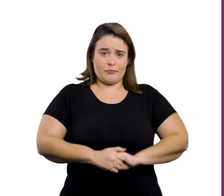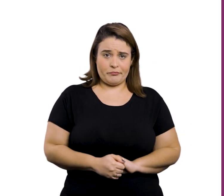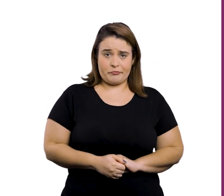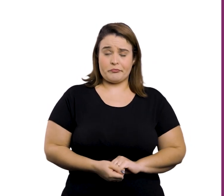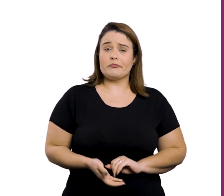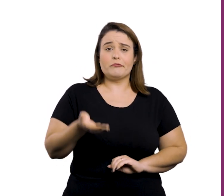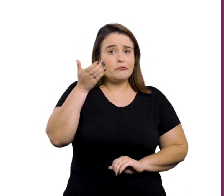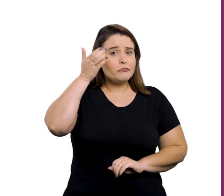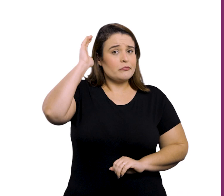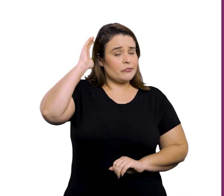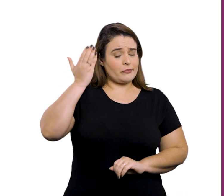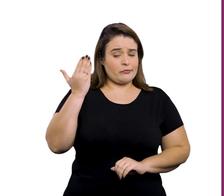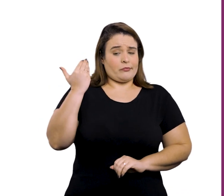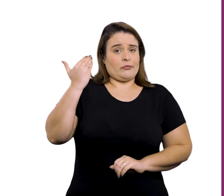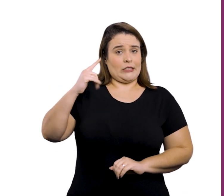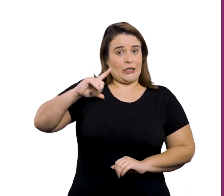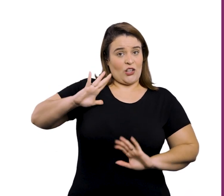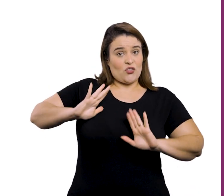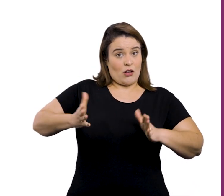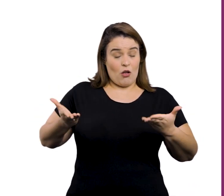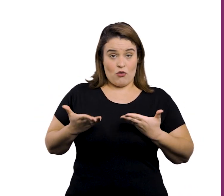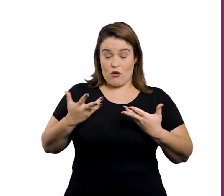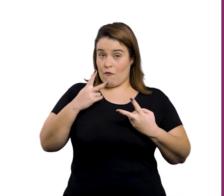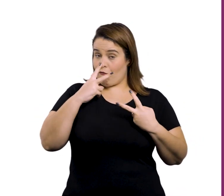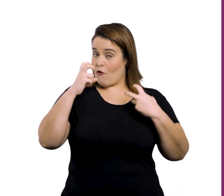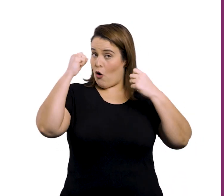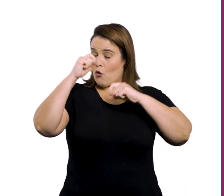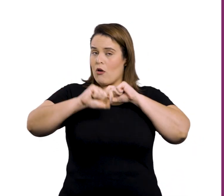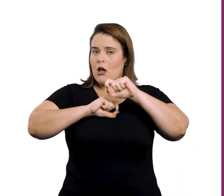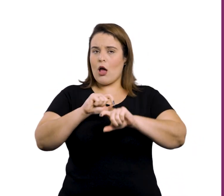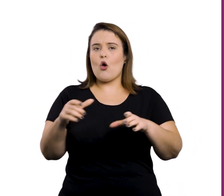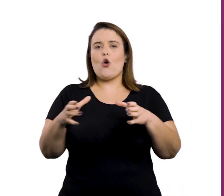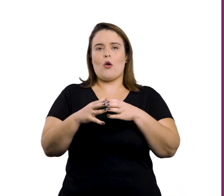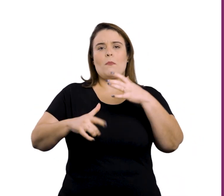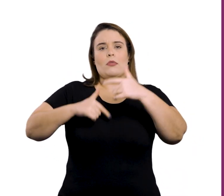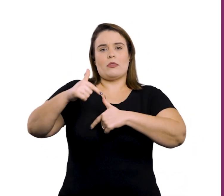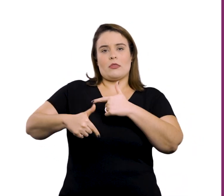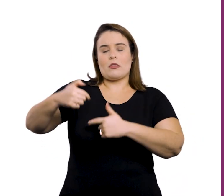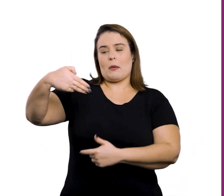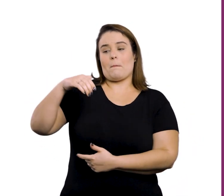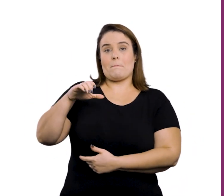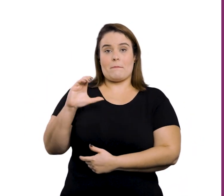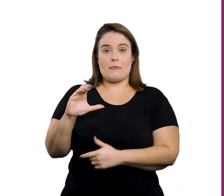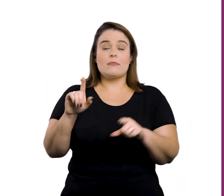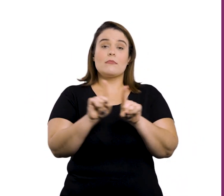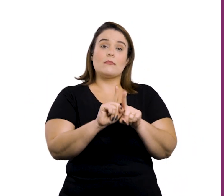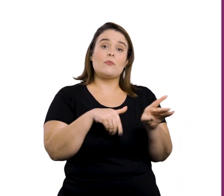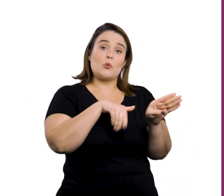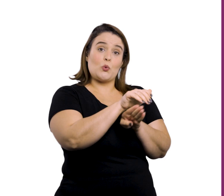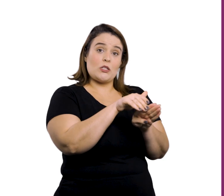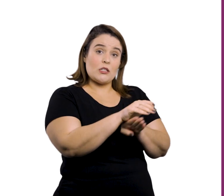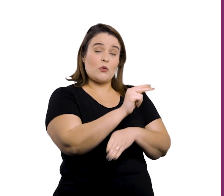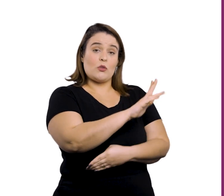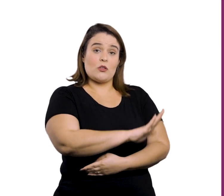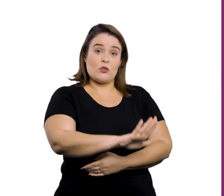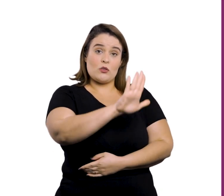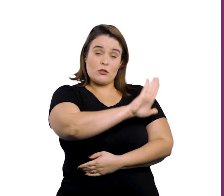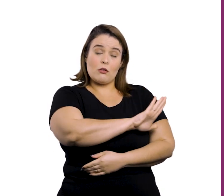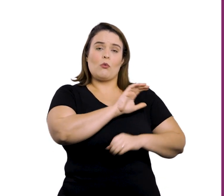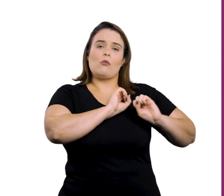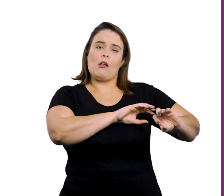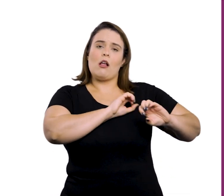desde o governo Michel Temer, e ainda mais forte agora, um grupo de trabalho no âmbito do MEC e do Conselho Nacional de